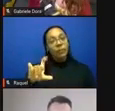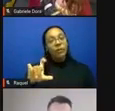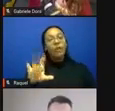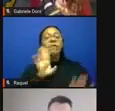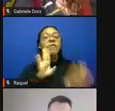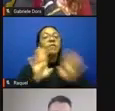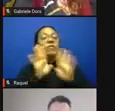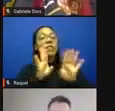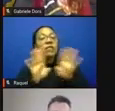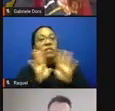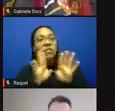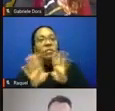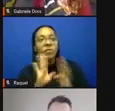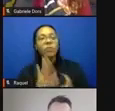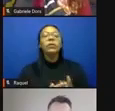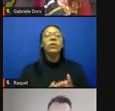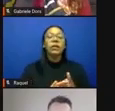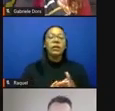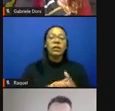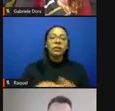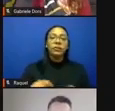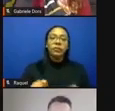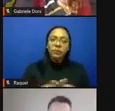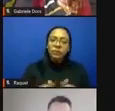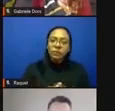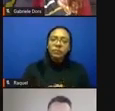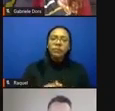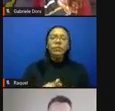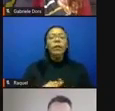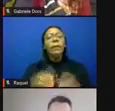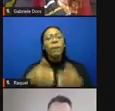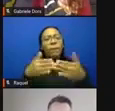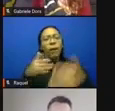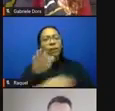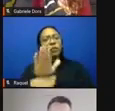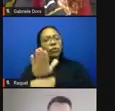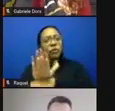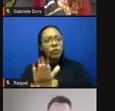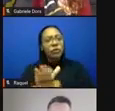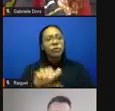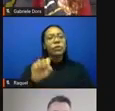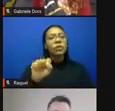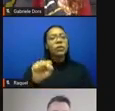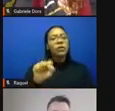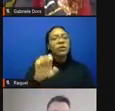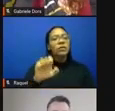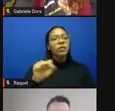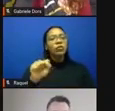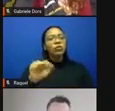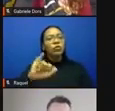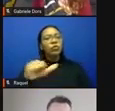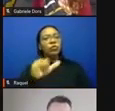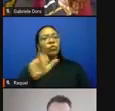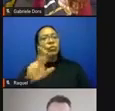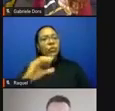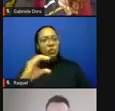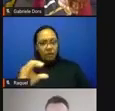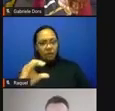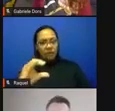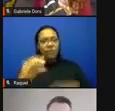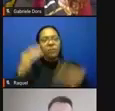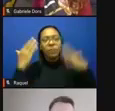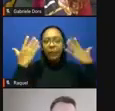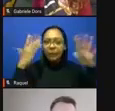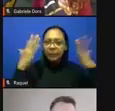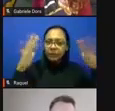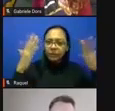Mattioli, com dois T's, Rede de Ajuda Sejusque, lá no Instagram, Sejusque, União da Vitória no Facebook. Parabéns mais uma vez.